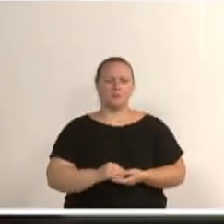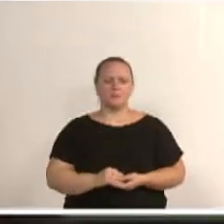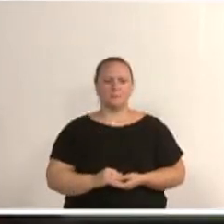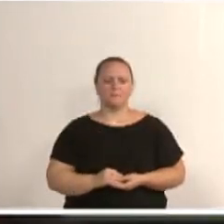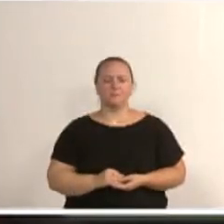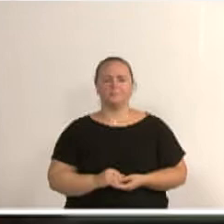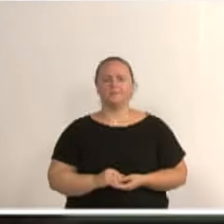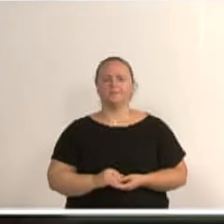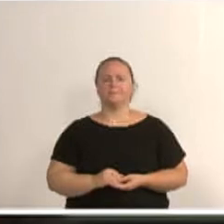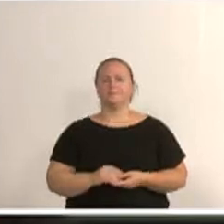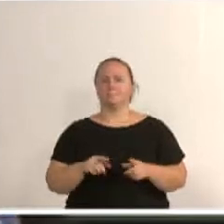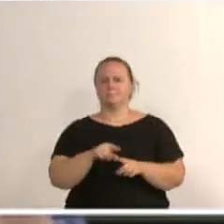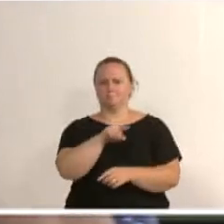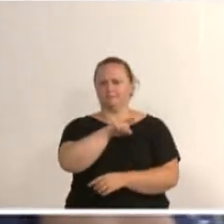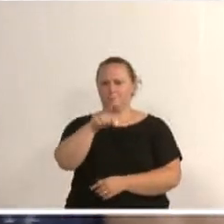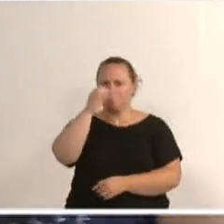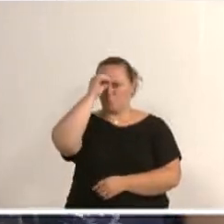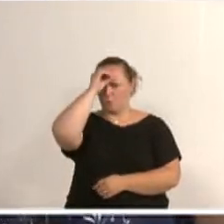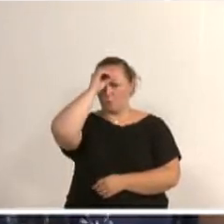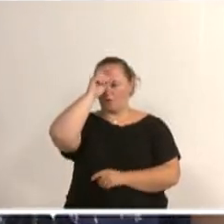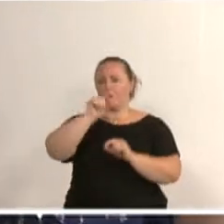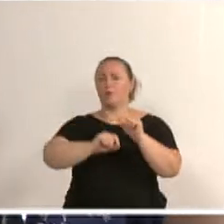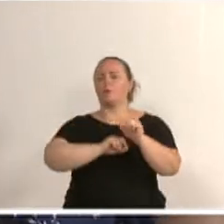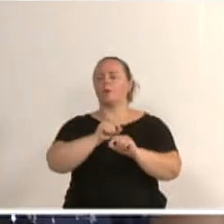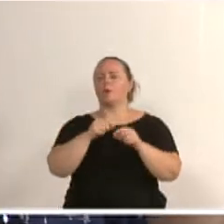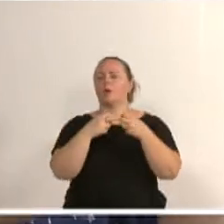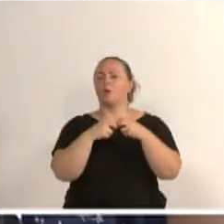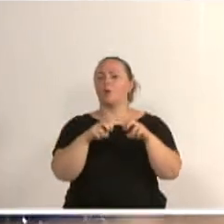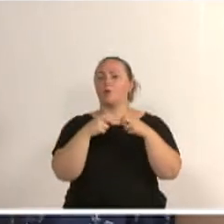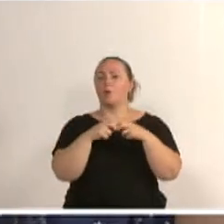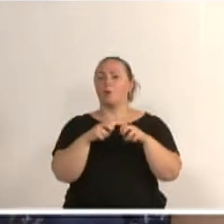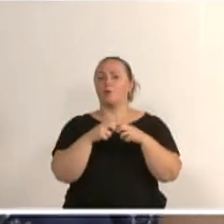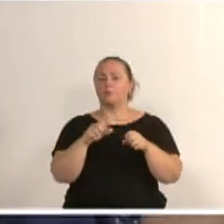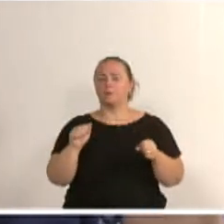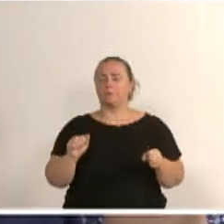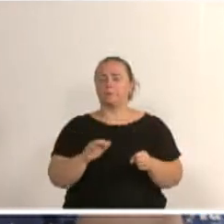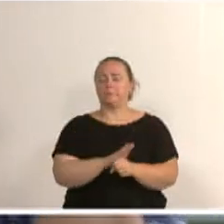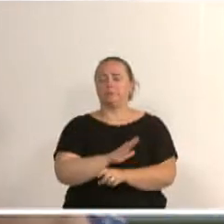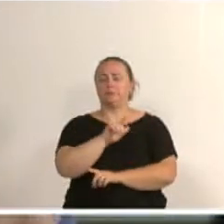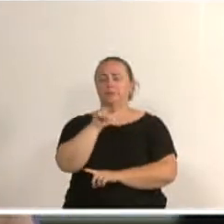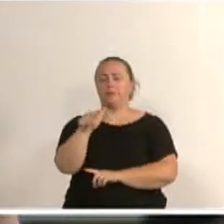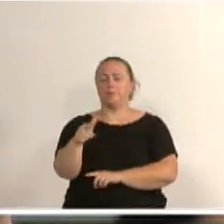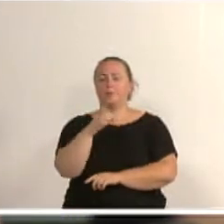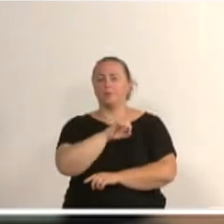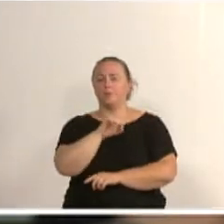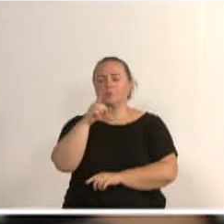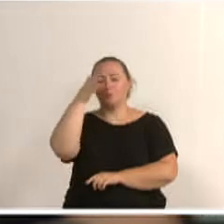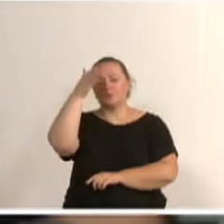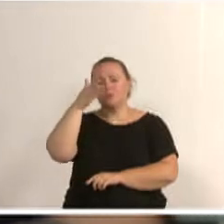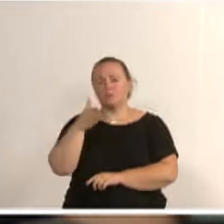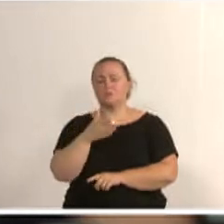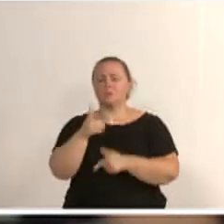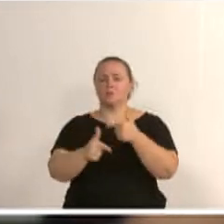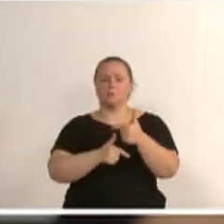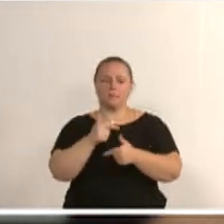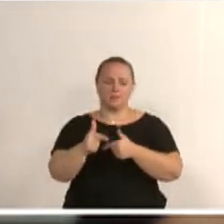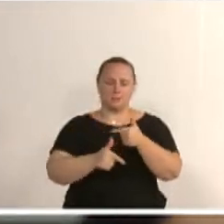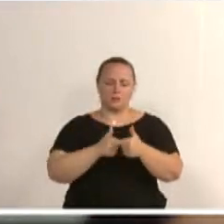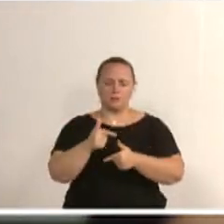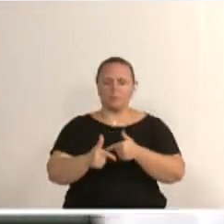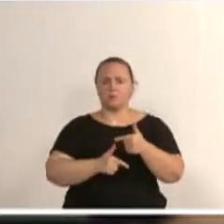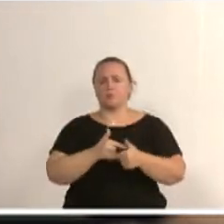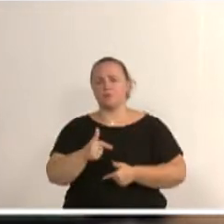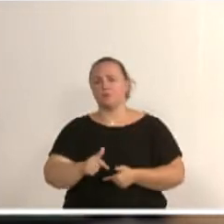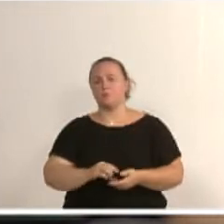mas vocês não têm noção o que é pegar um ônibus lotado depois de um dia de trabalho, um ônibus sujo.